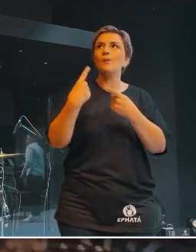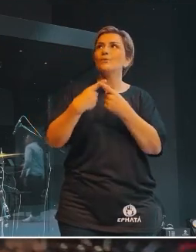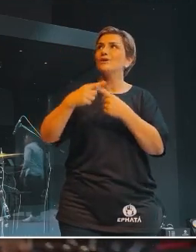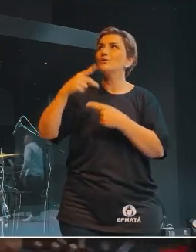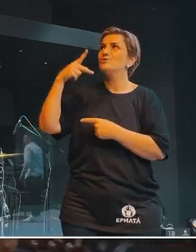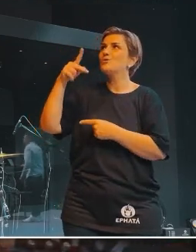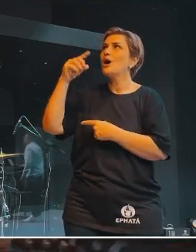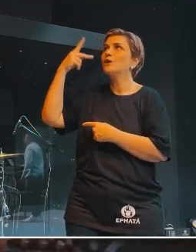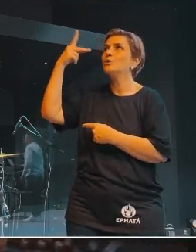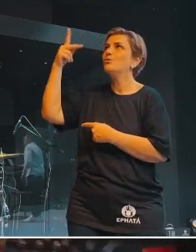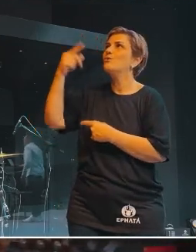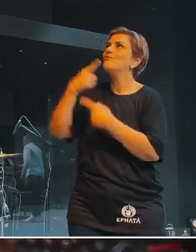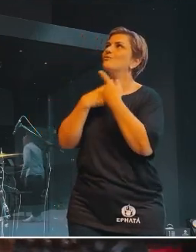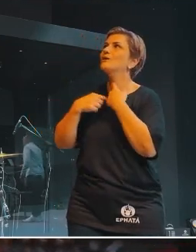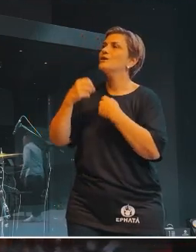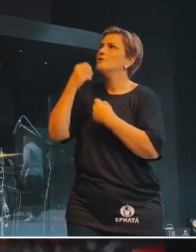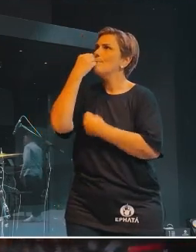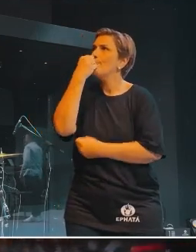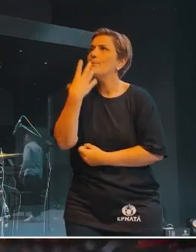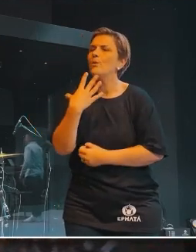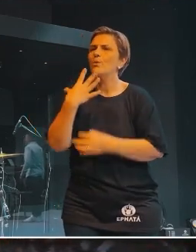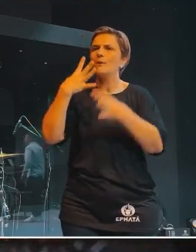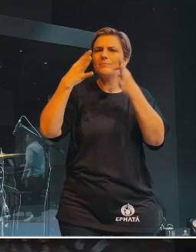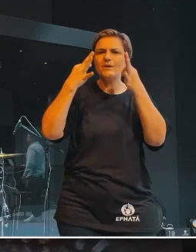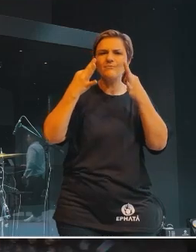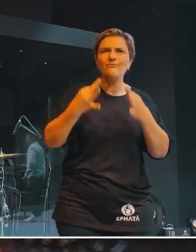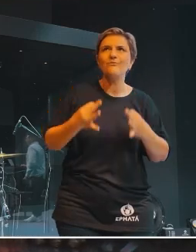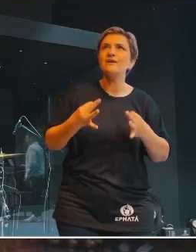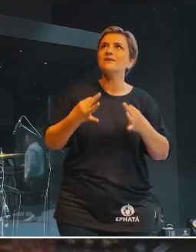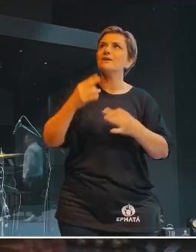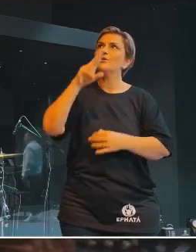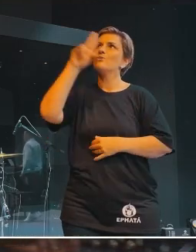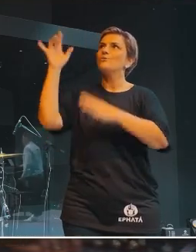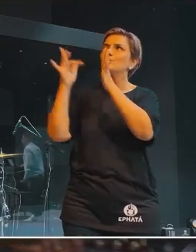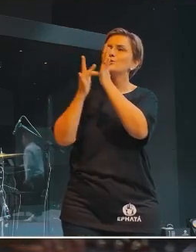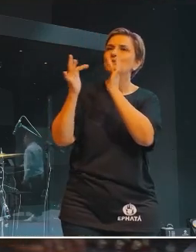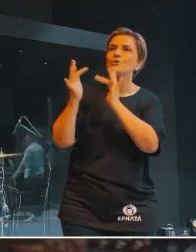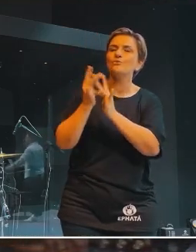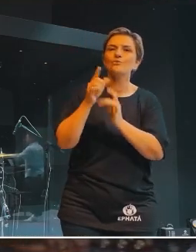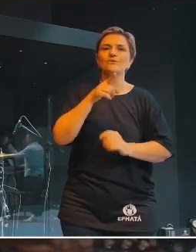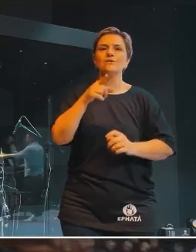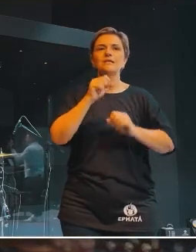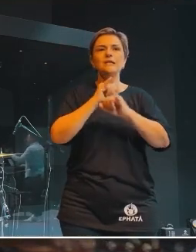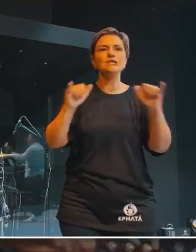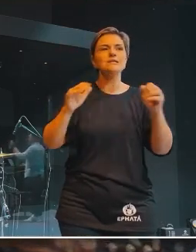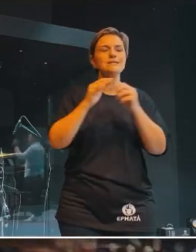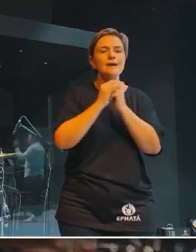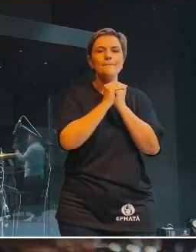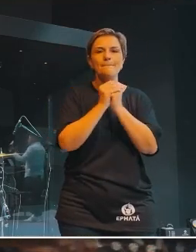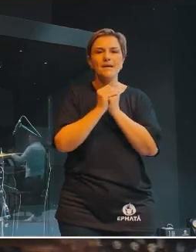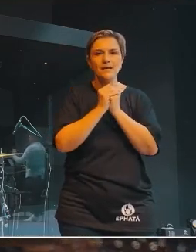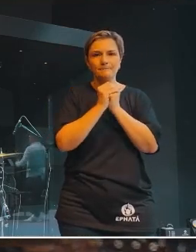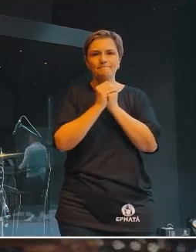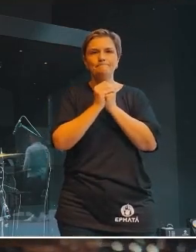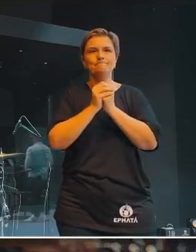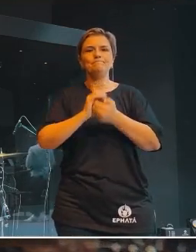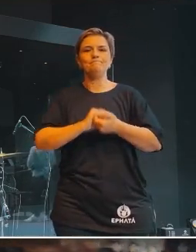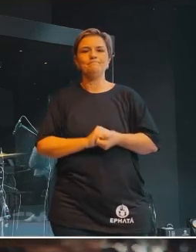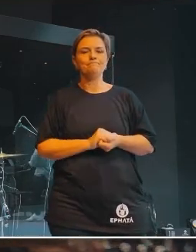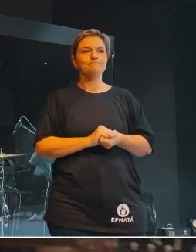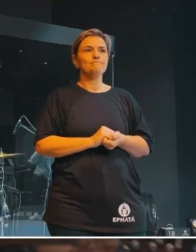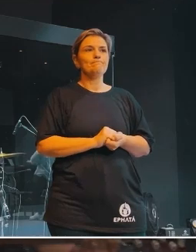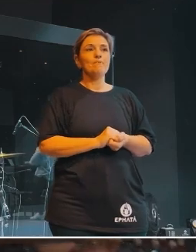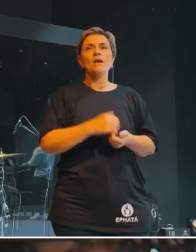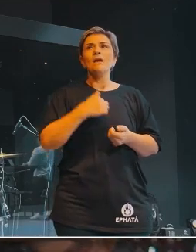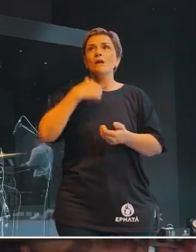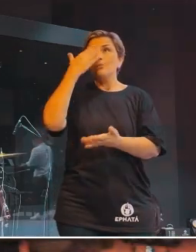ela é boa, ela é perfeita. Em nome de Jesus você diz amém.